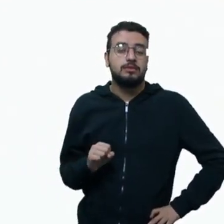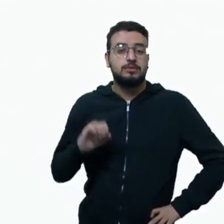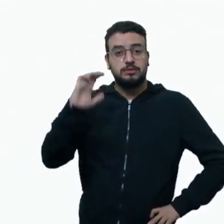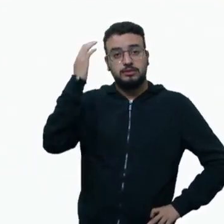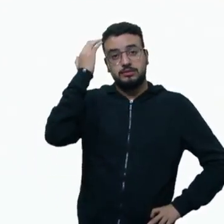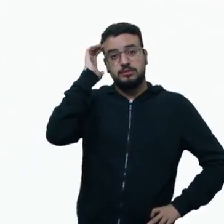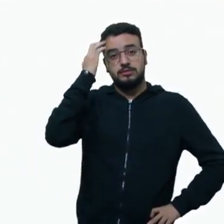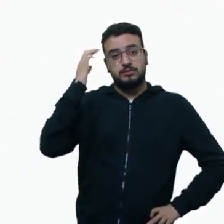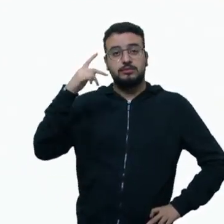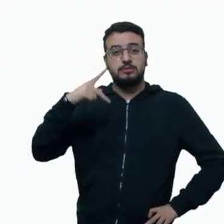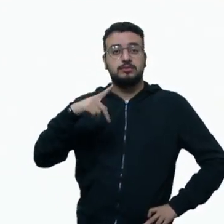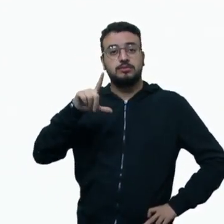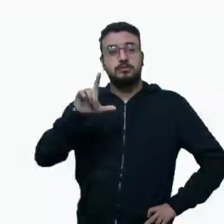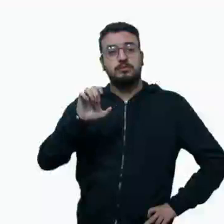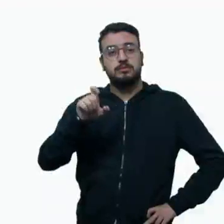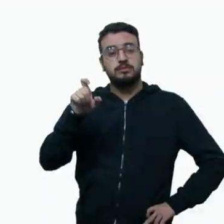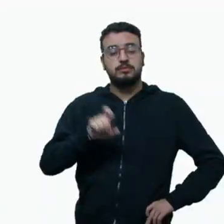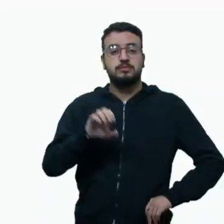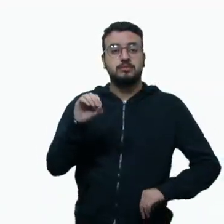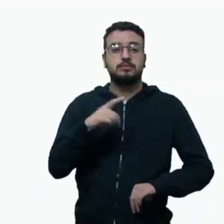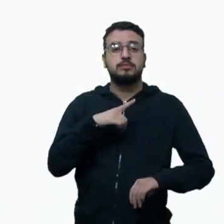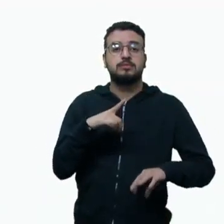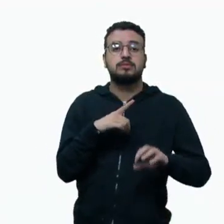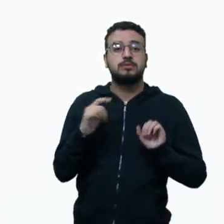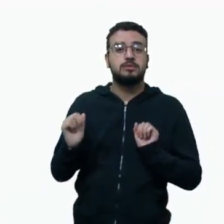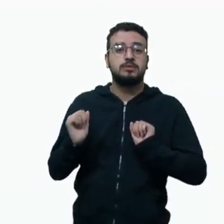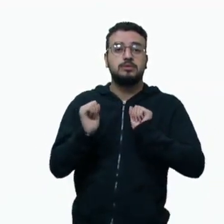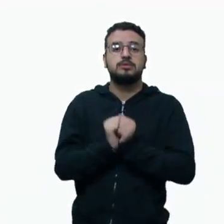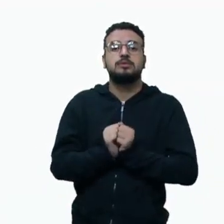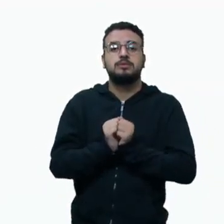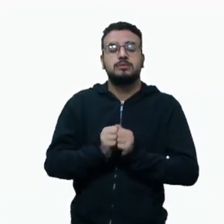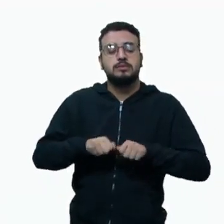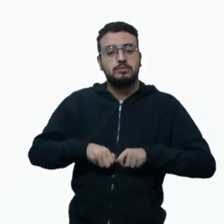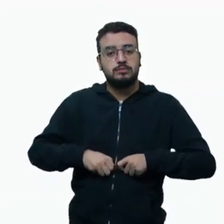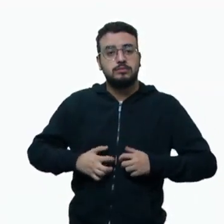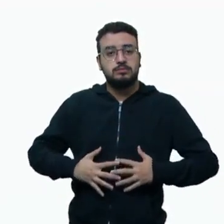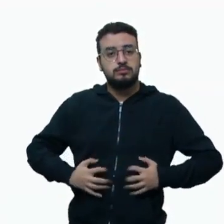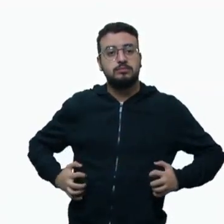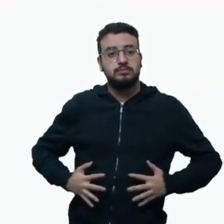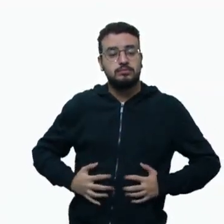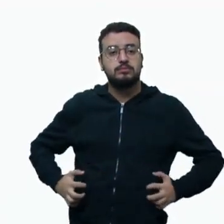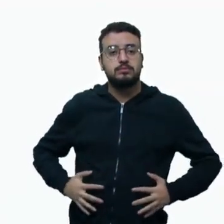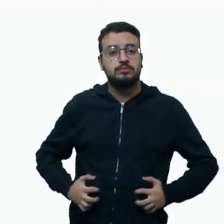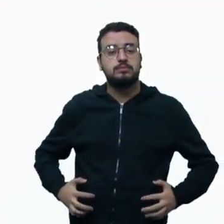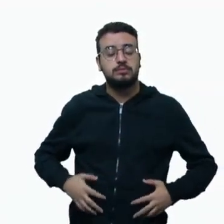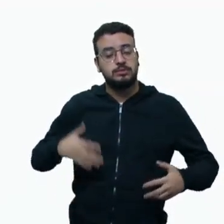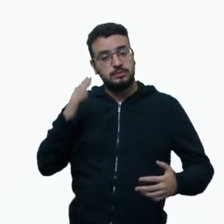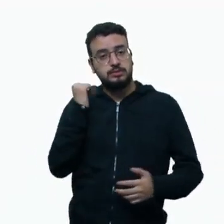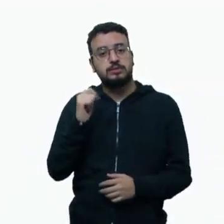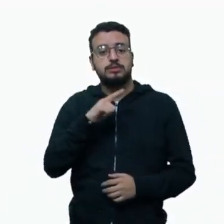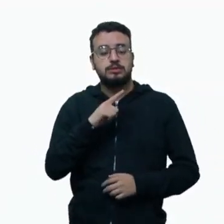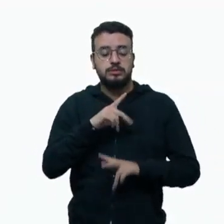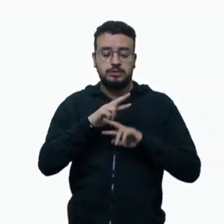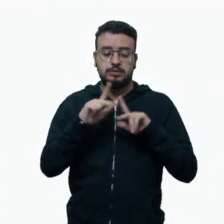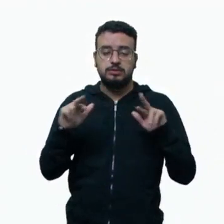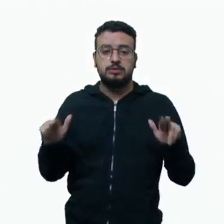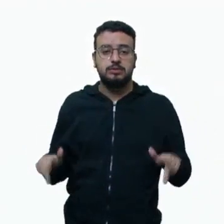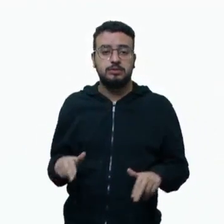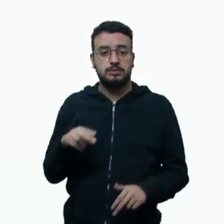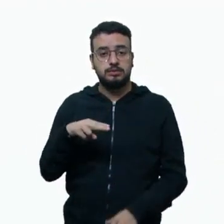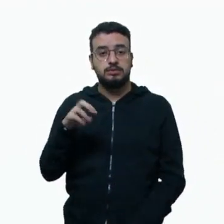compreender o plexo como uma junção dessas ramificações. Então, sabendo que eu tenho diversos nervos e eles são